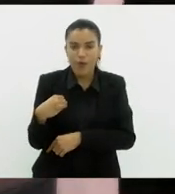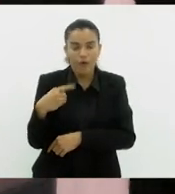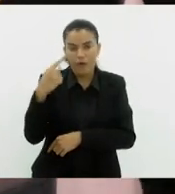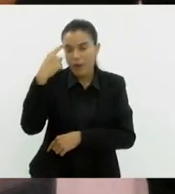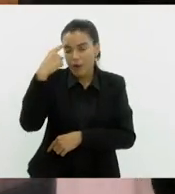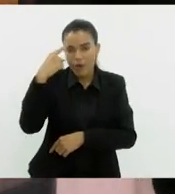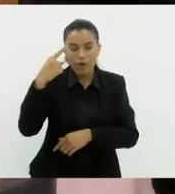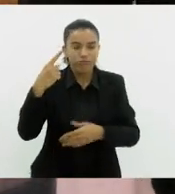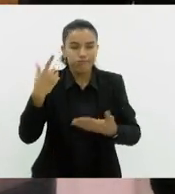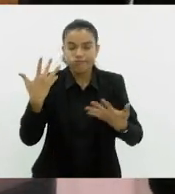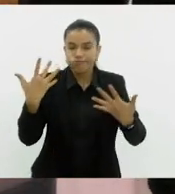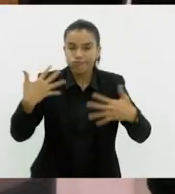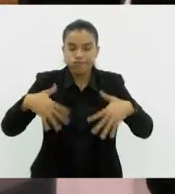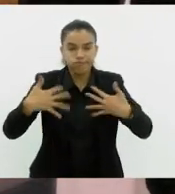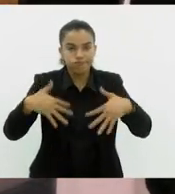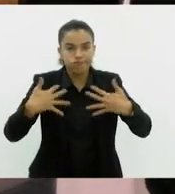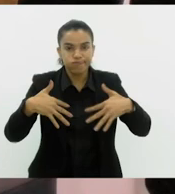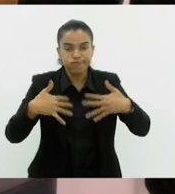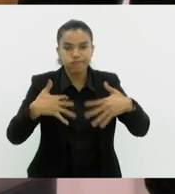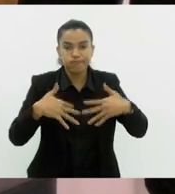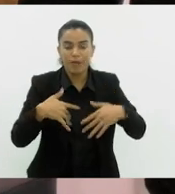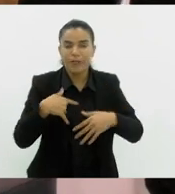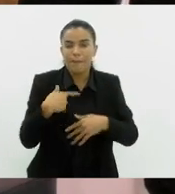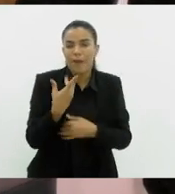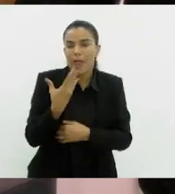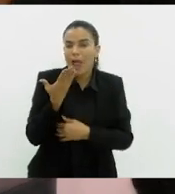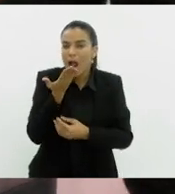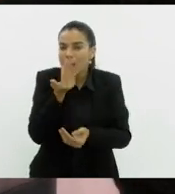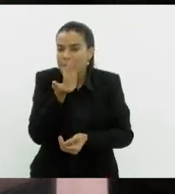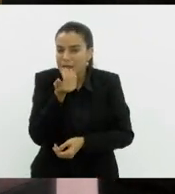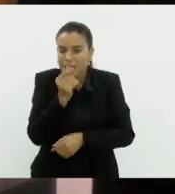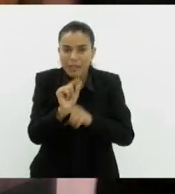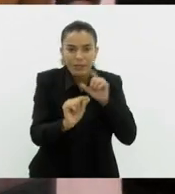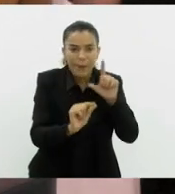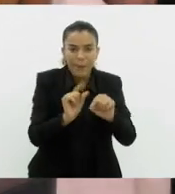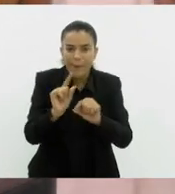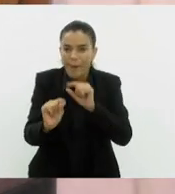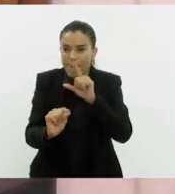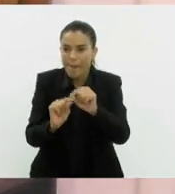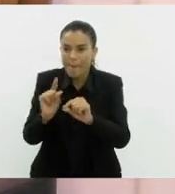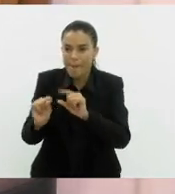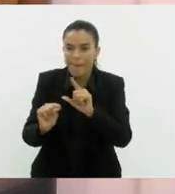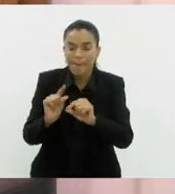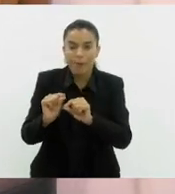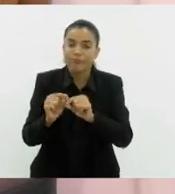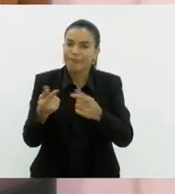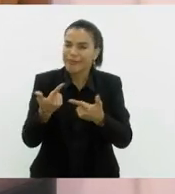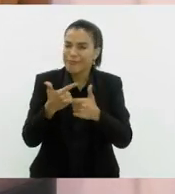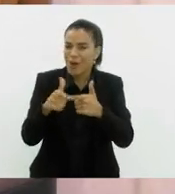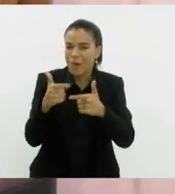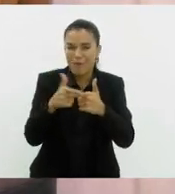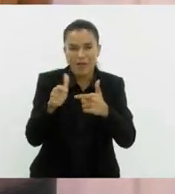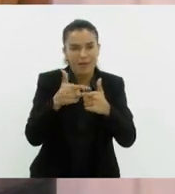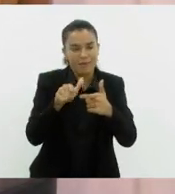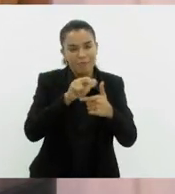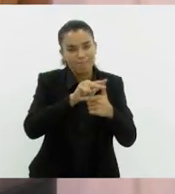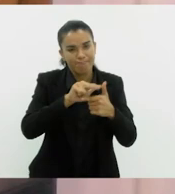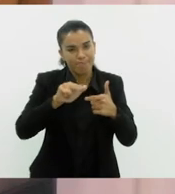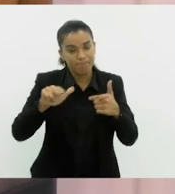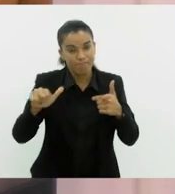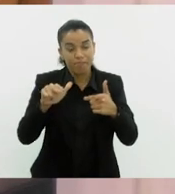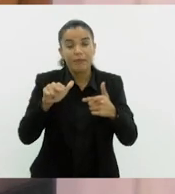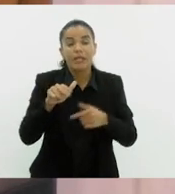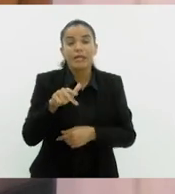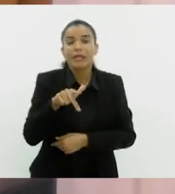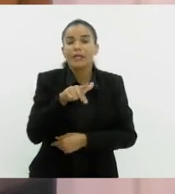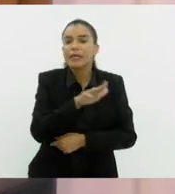desorganiza, a seletividade alimentar. São muitos problemas. Então, assim, e quando essa